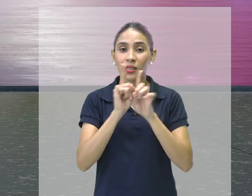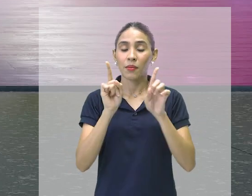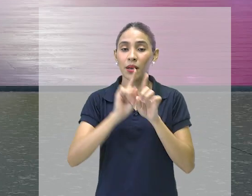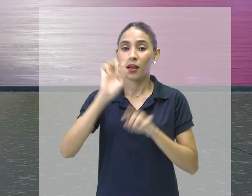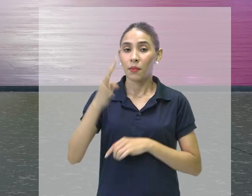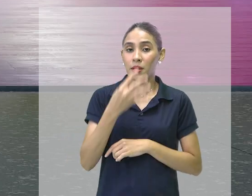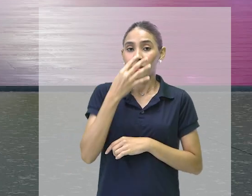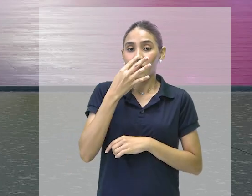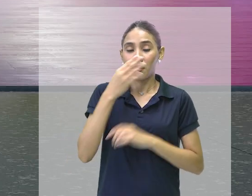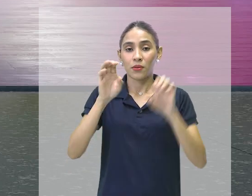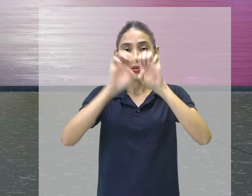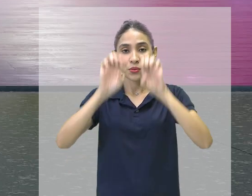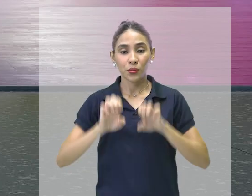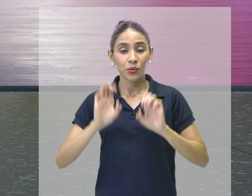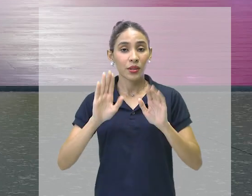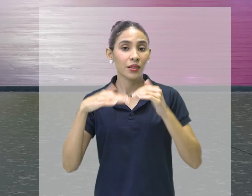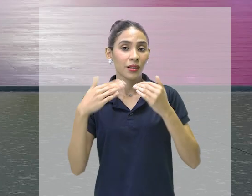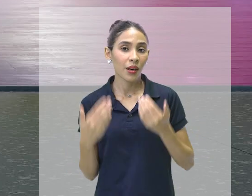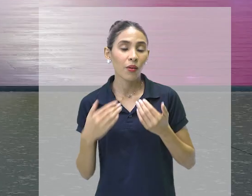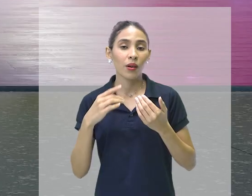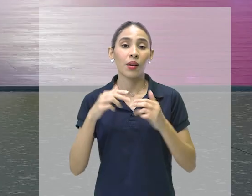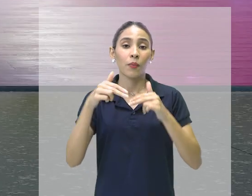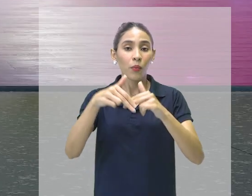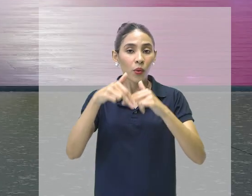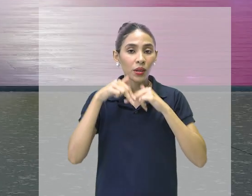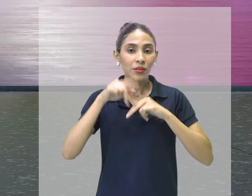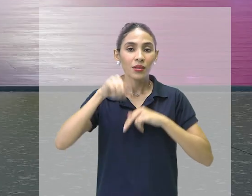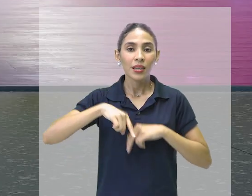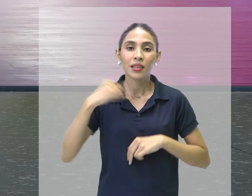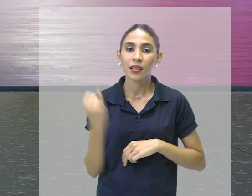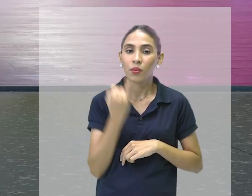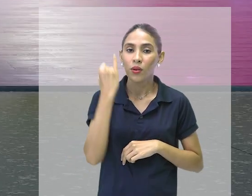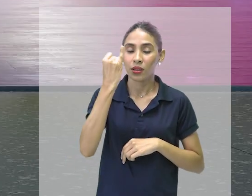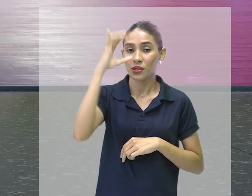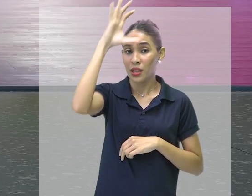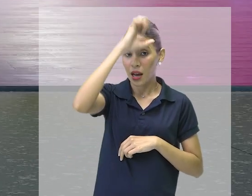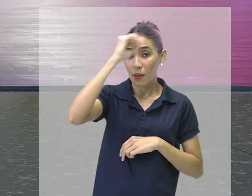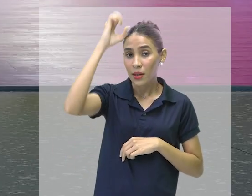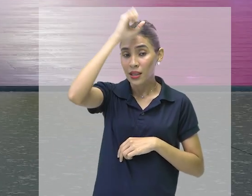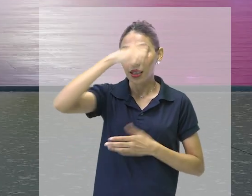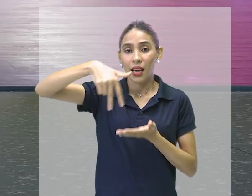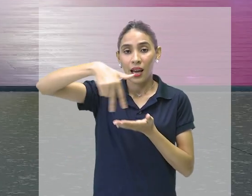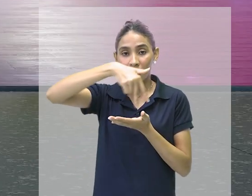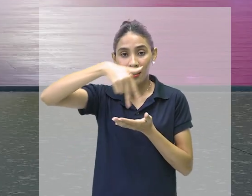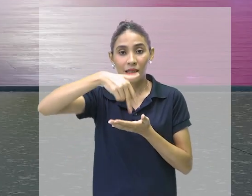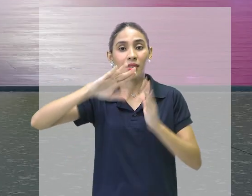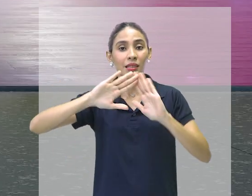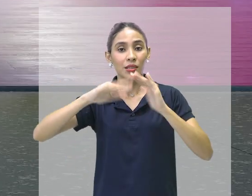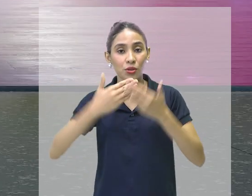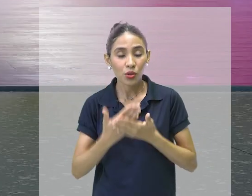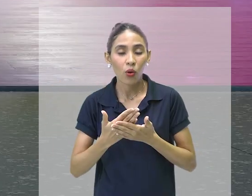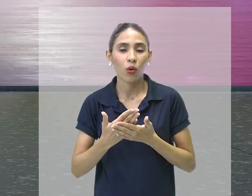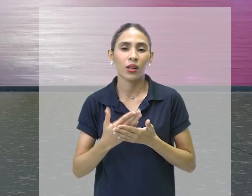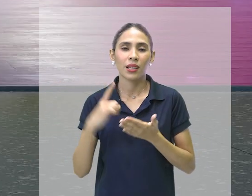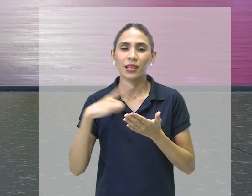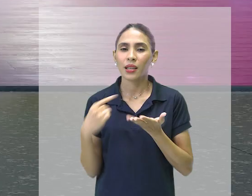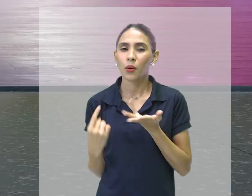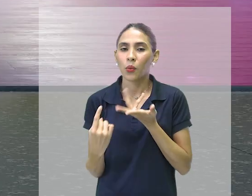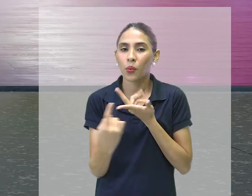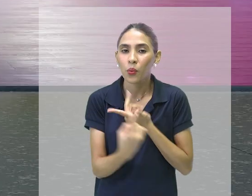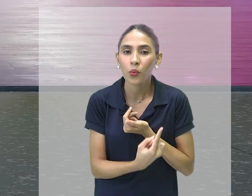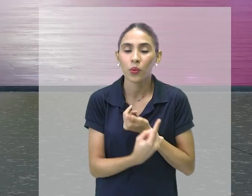criatividade e a apreciação estética. Então, é por isso que é importante aprender a dança na escola.